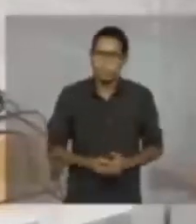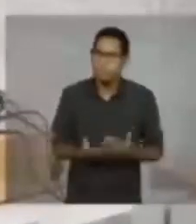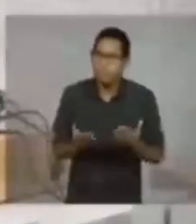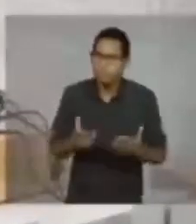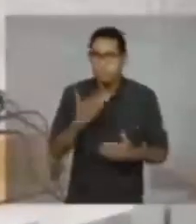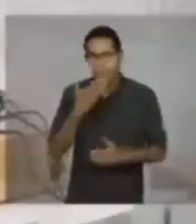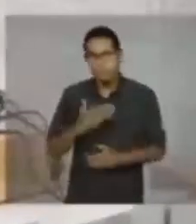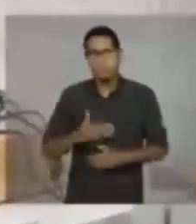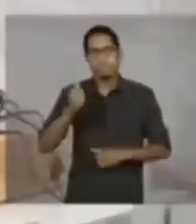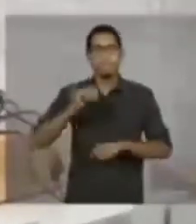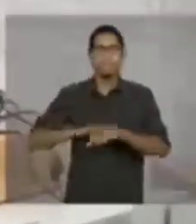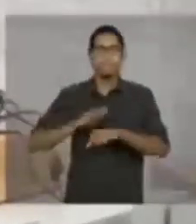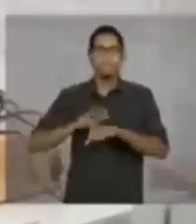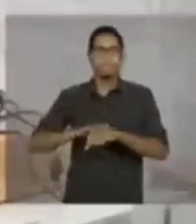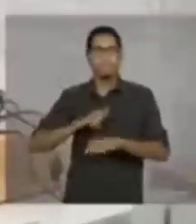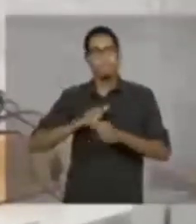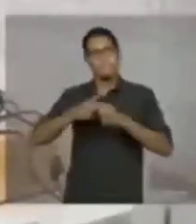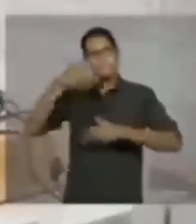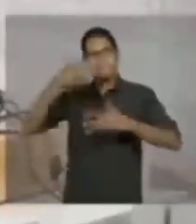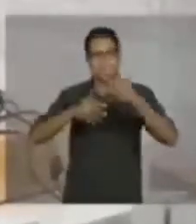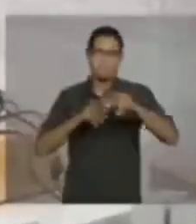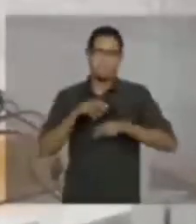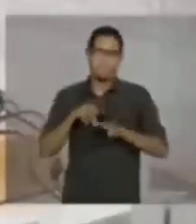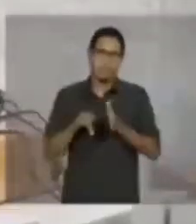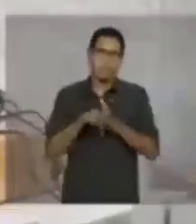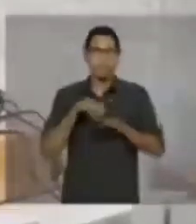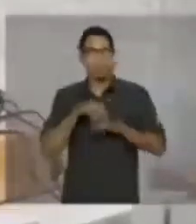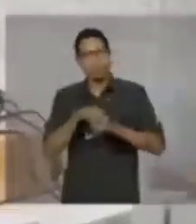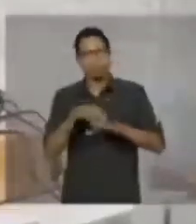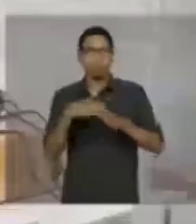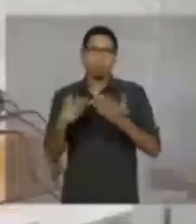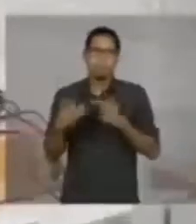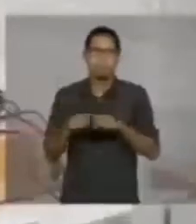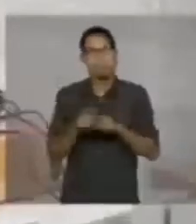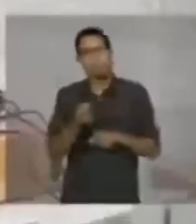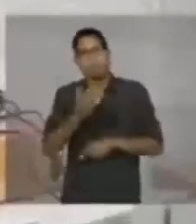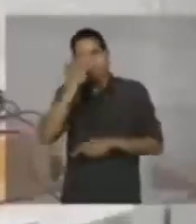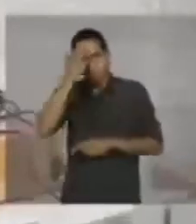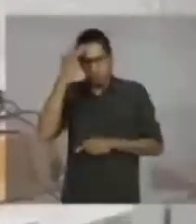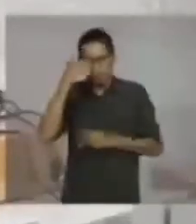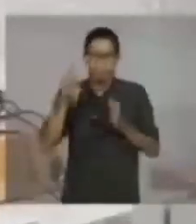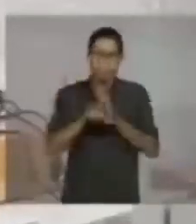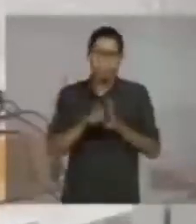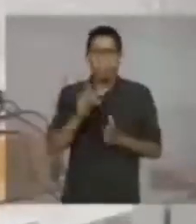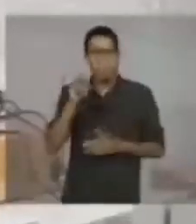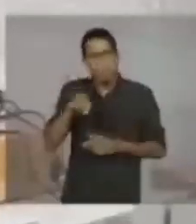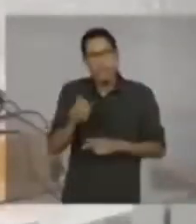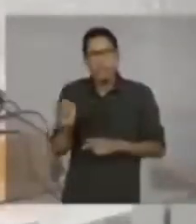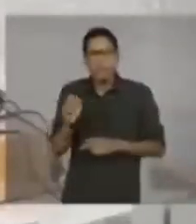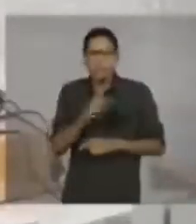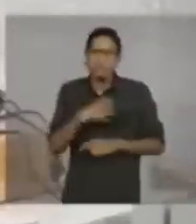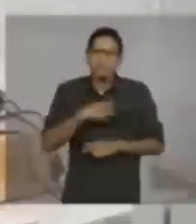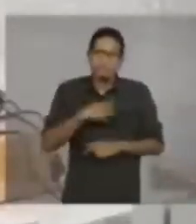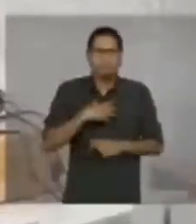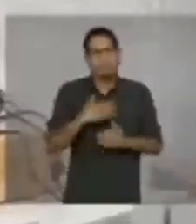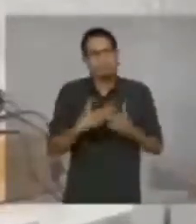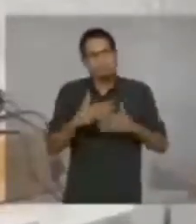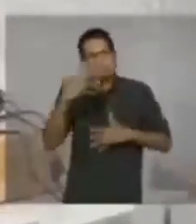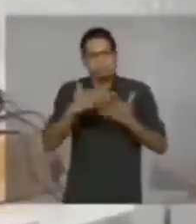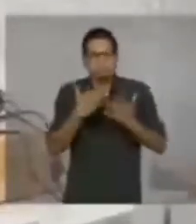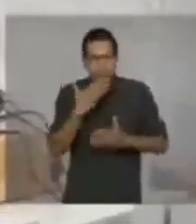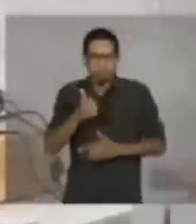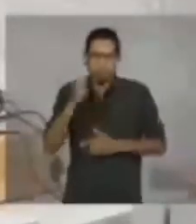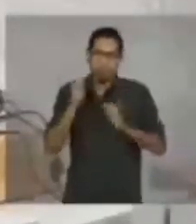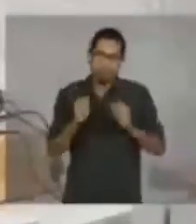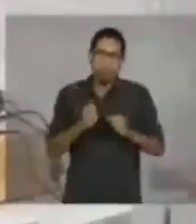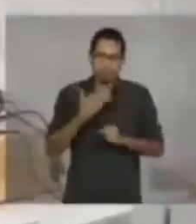uma melhor eficiência do nosso sistema de transporte coletivo, né, o número de passageiros por quilômetro, um sistema mais eficiente mesmo. Pode ser